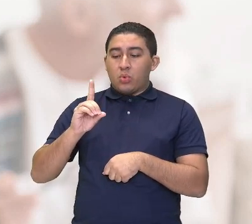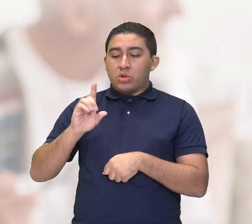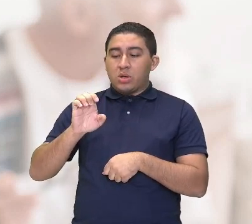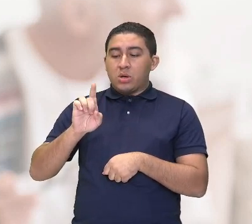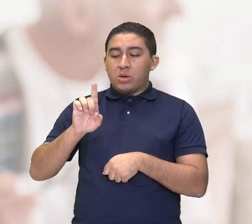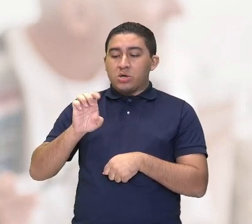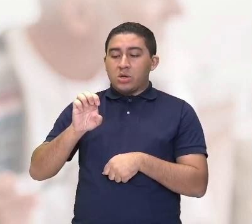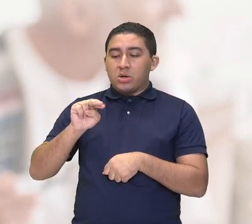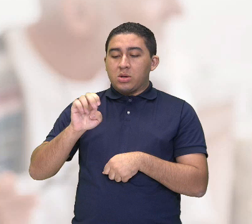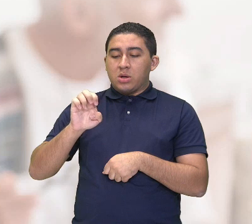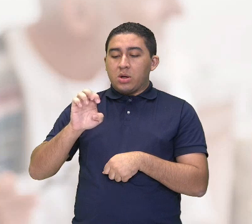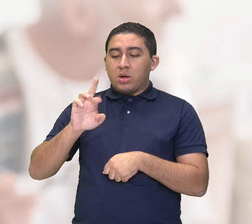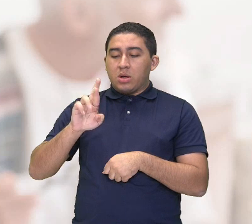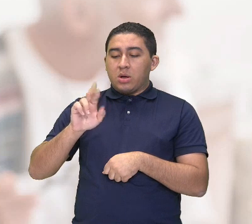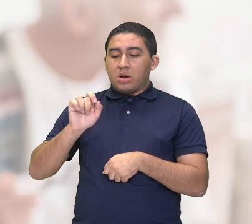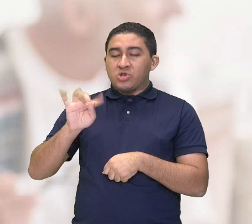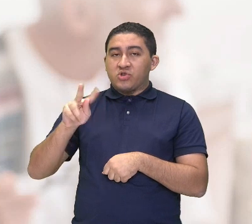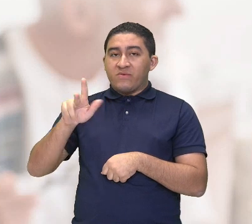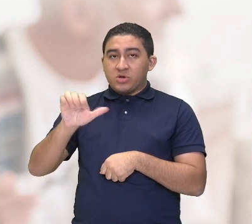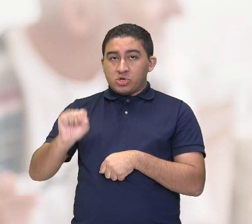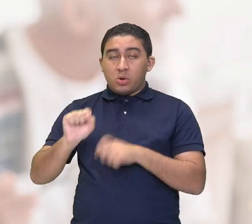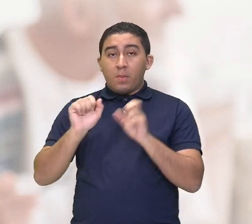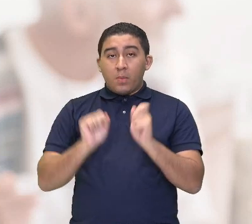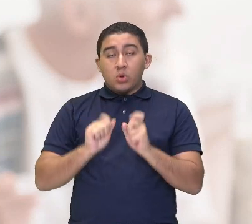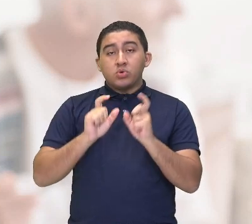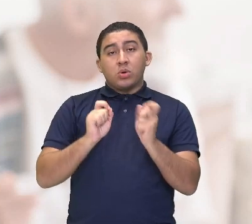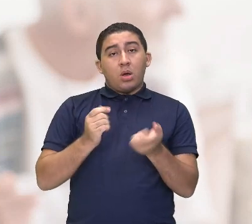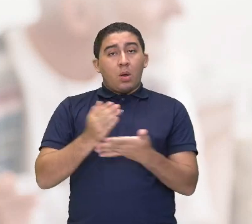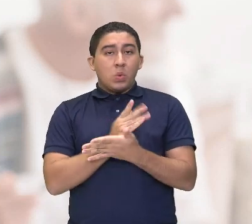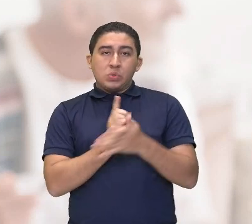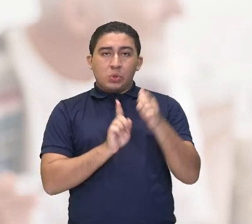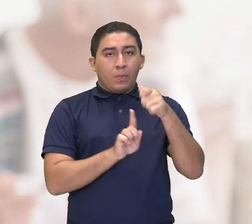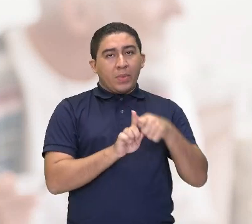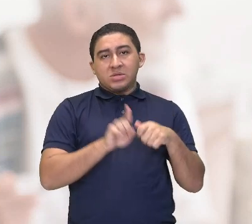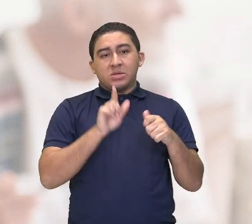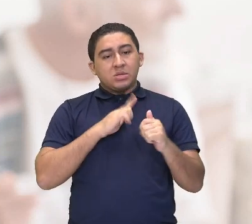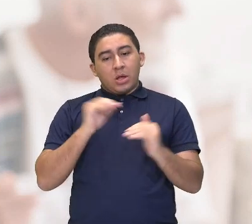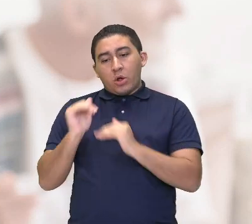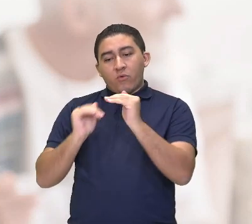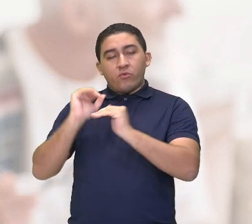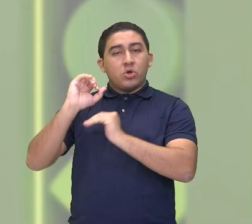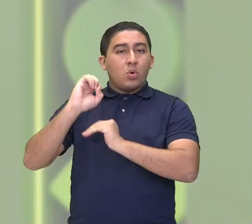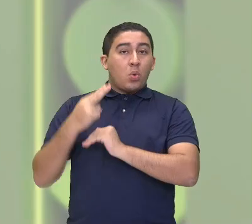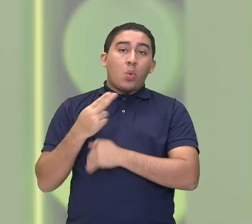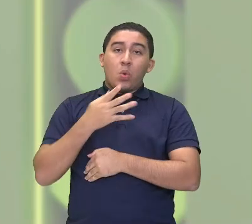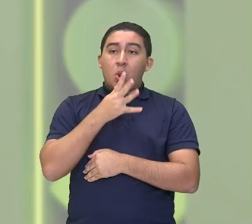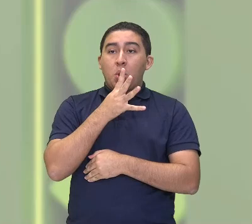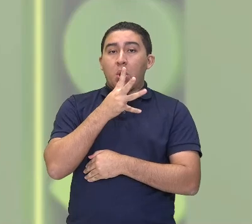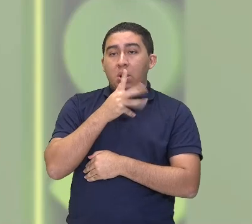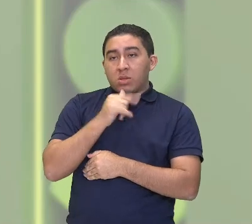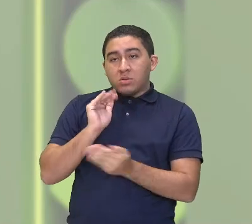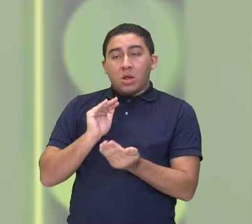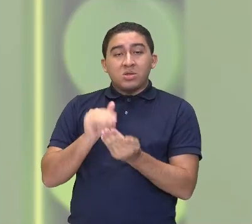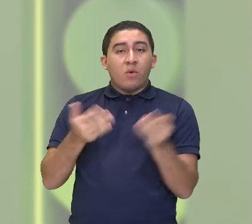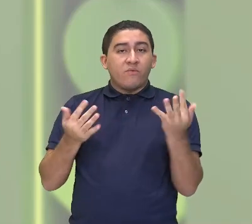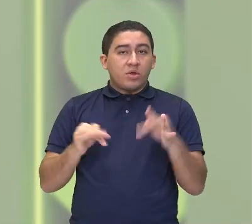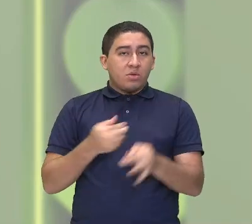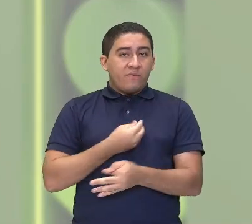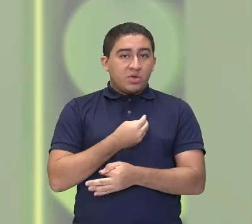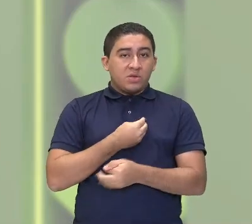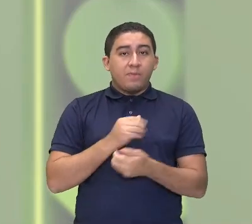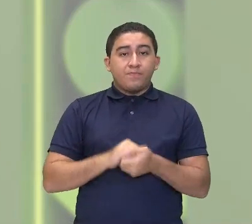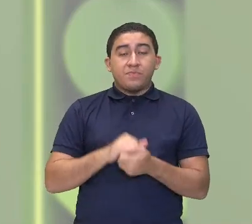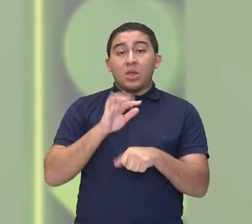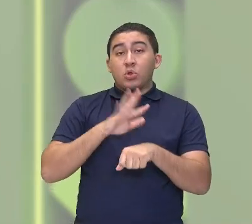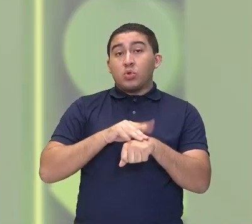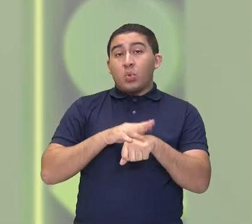Degenerativas quer dizer que elas podem evoluir ali por alguns meses ou até lentamente até o fim da vida. Né? São doenças que muitas das